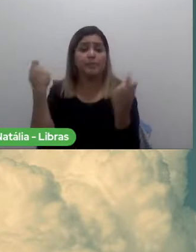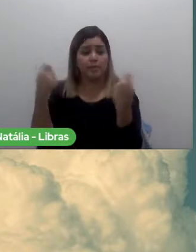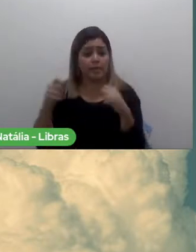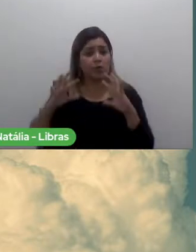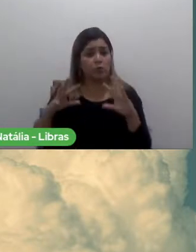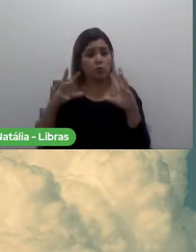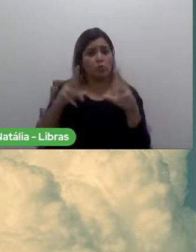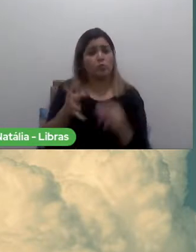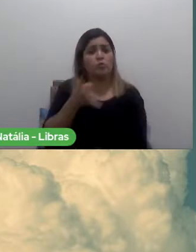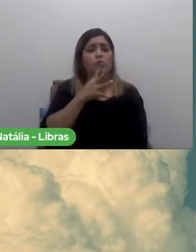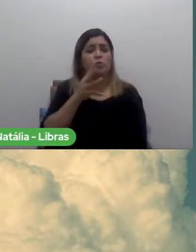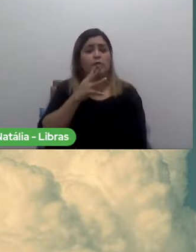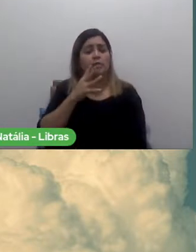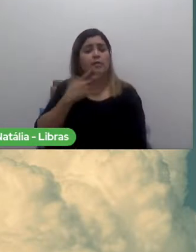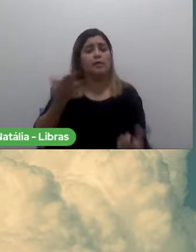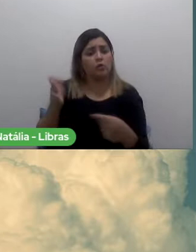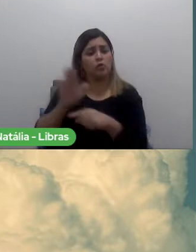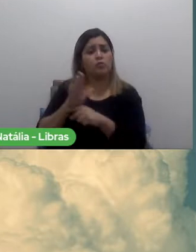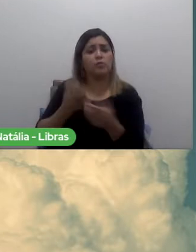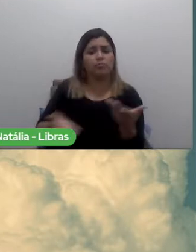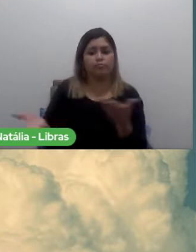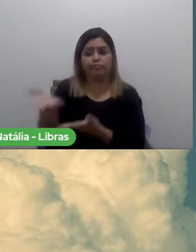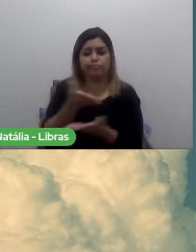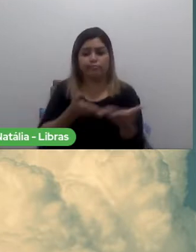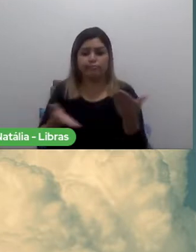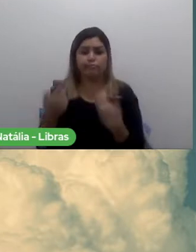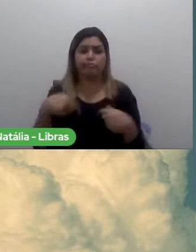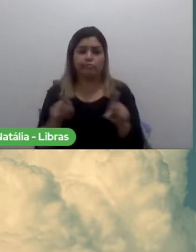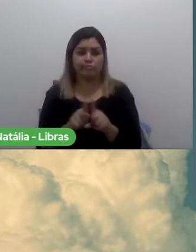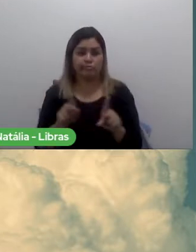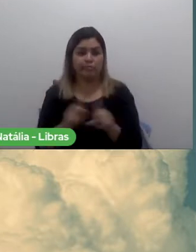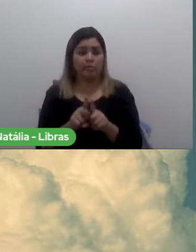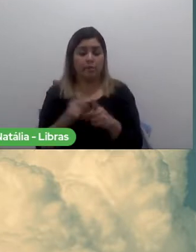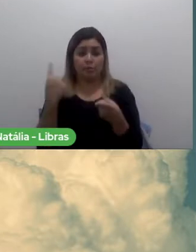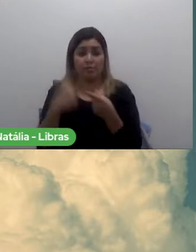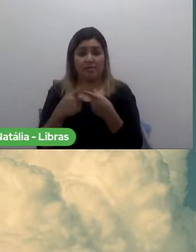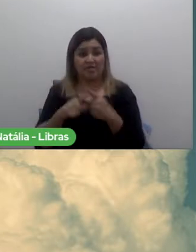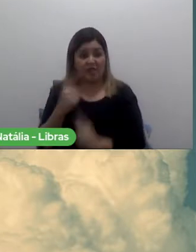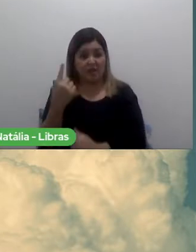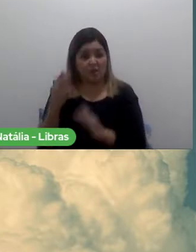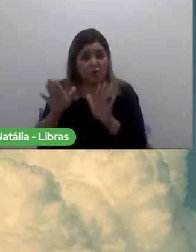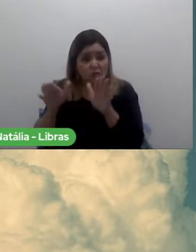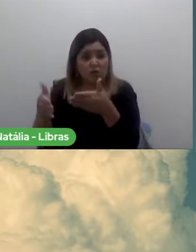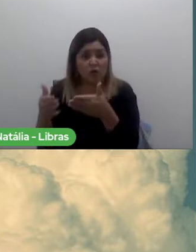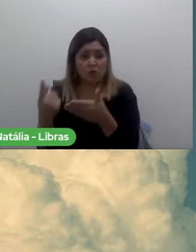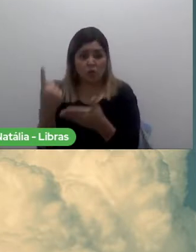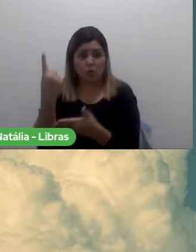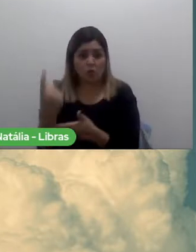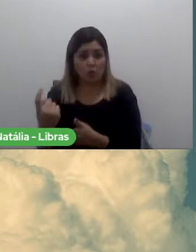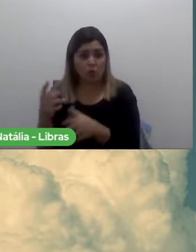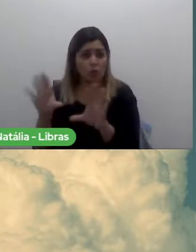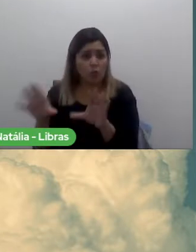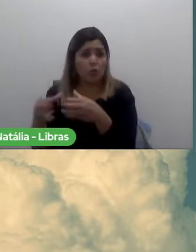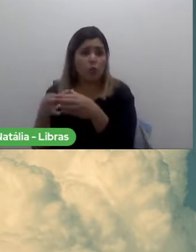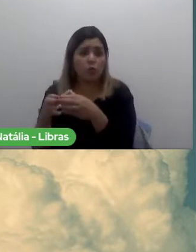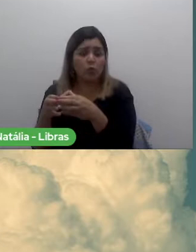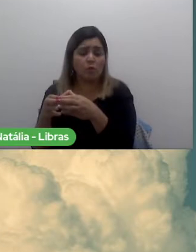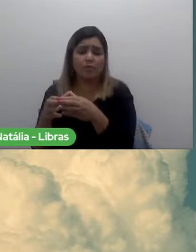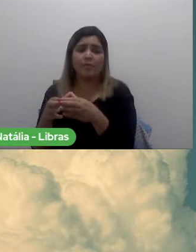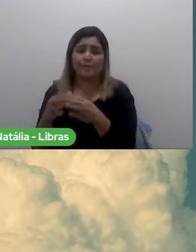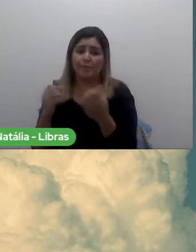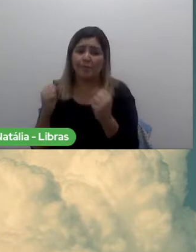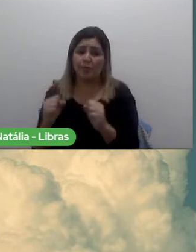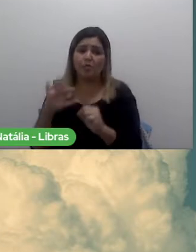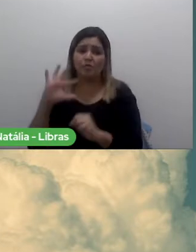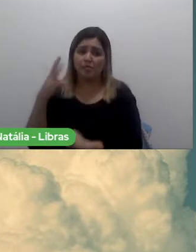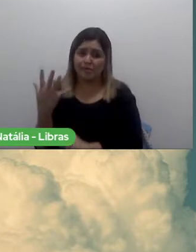possam contribuir, tá? Até porque se a gente centraliza, a gente tem os riscos da centralização. Então, quanto mais disseminada a ideia,